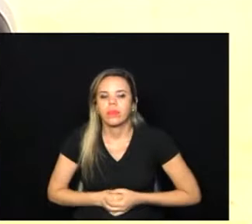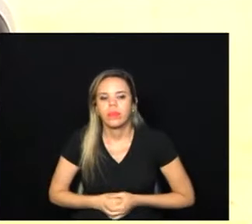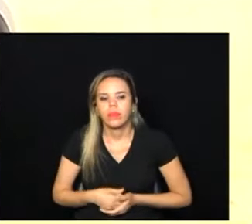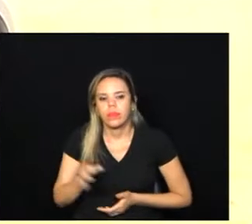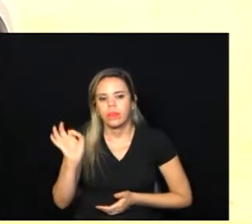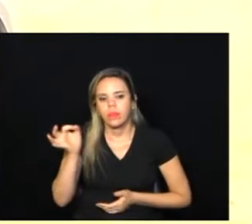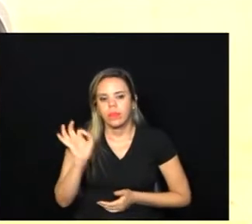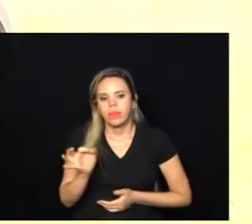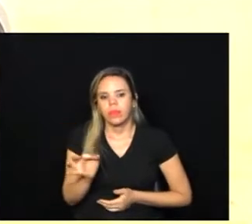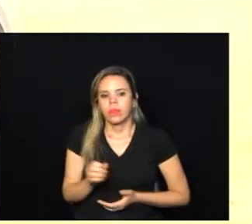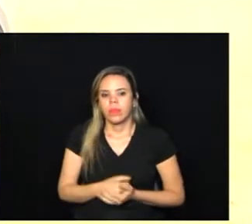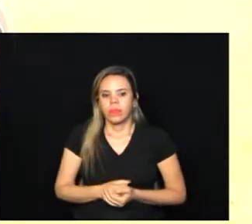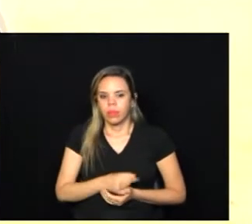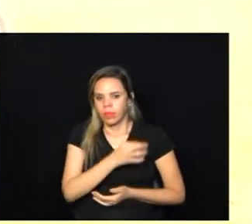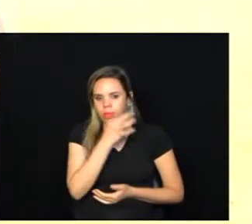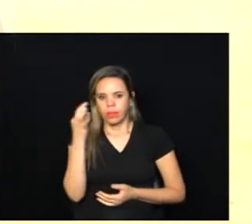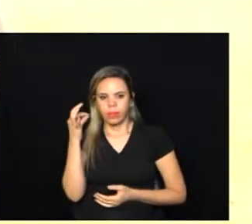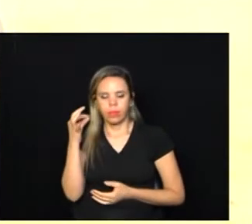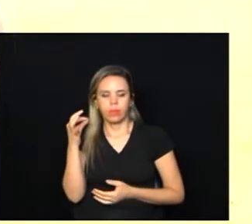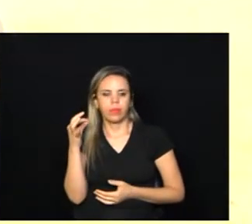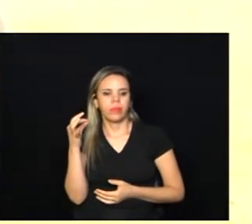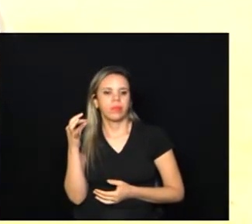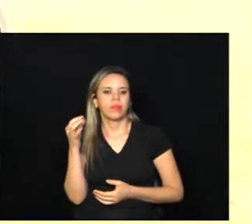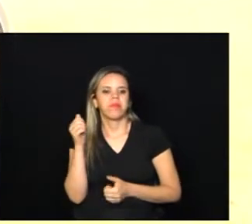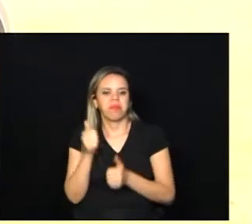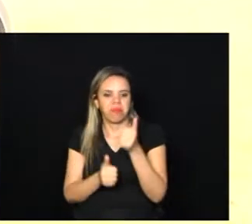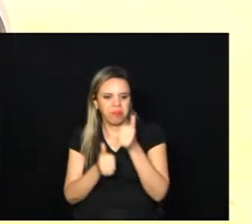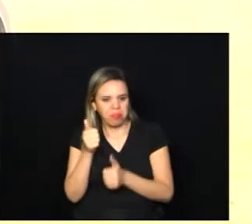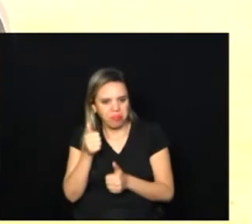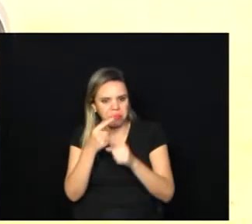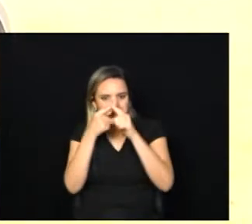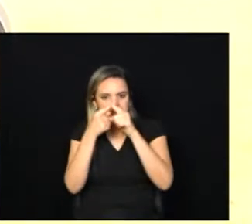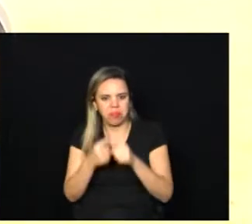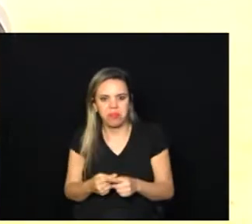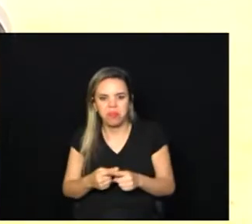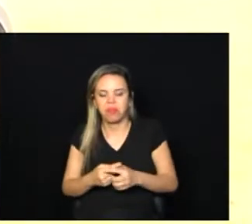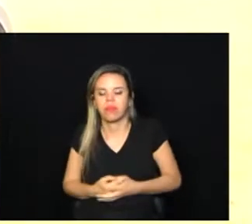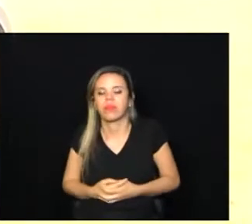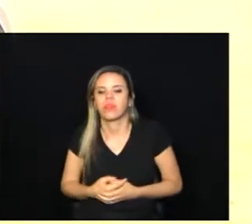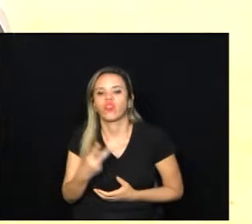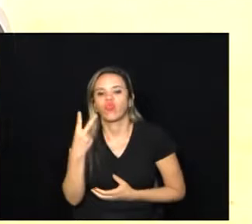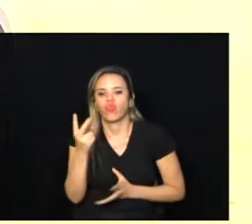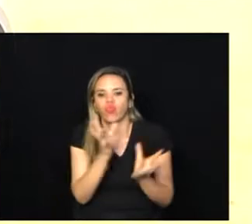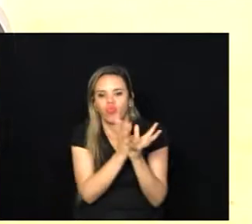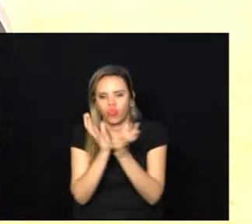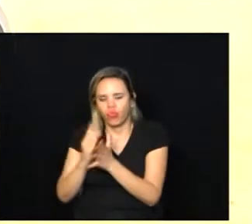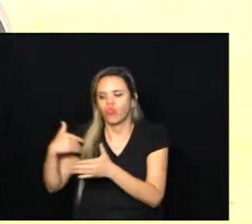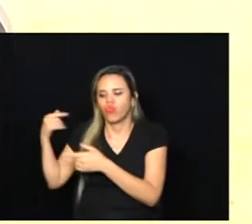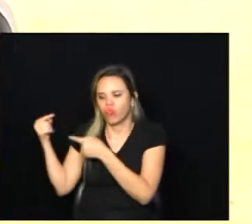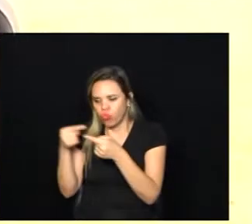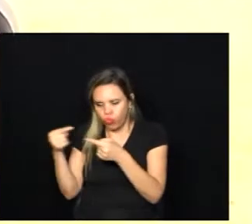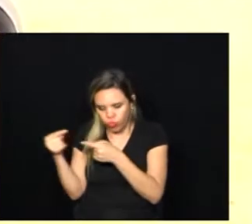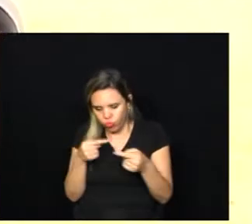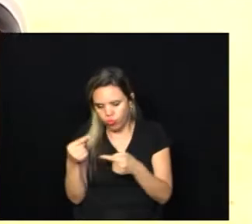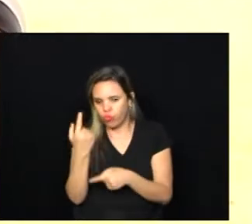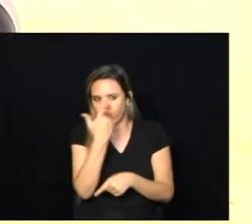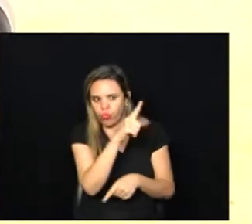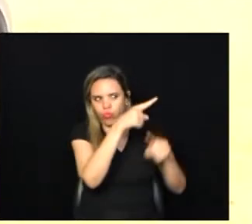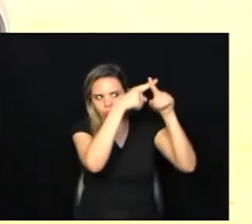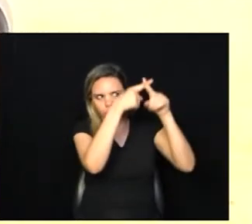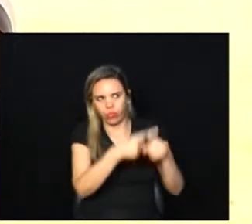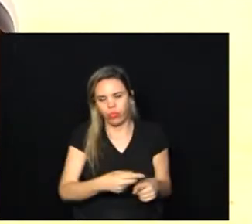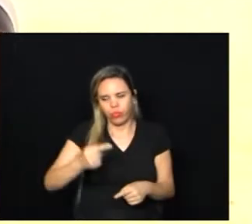certeza que vai ser um ótimo jogo, vai ser um grande jogo, entendeu? Porque são duas equipes que já vêm disputando os nossos outros